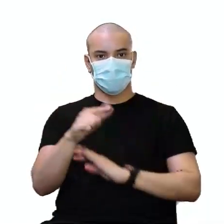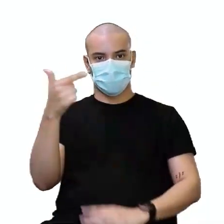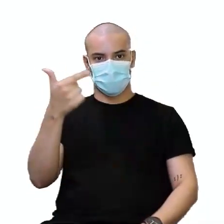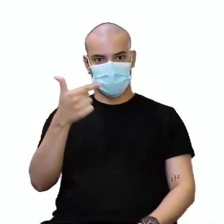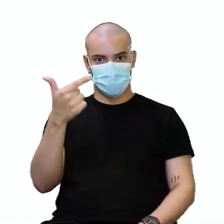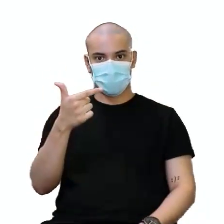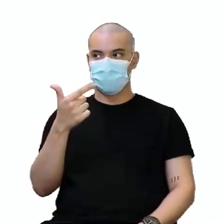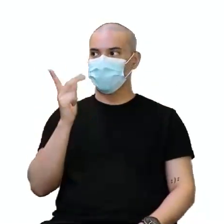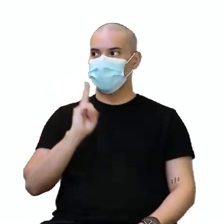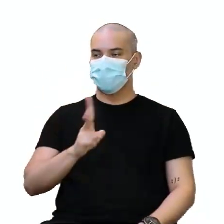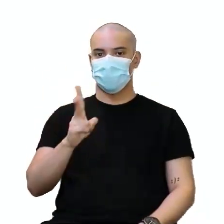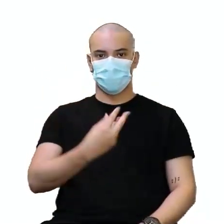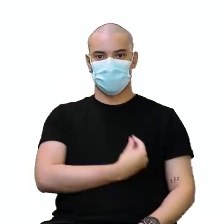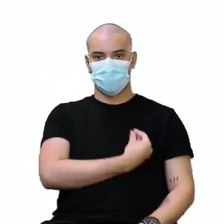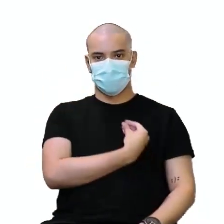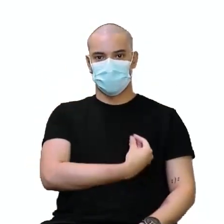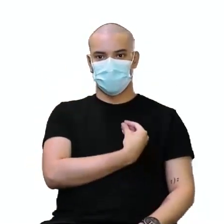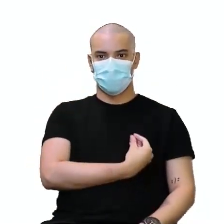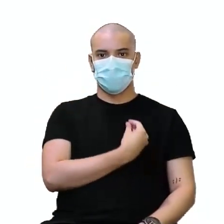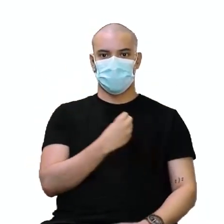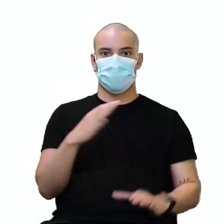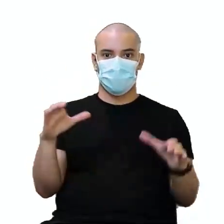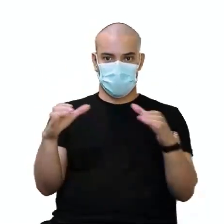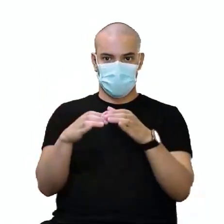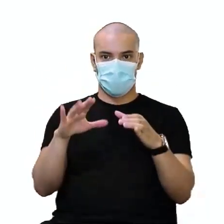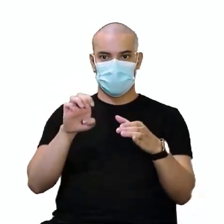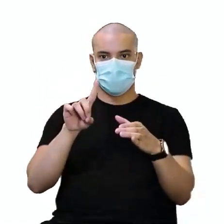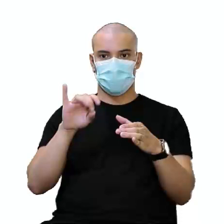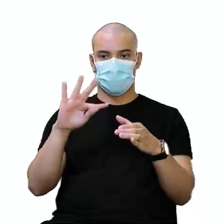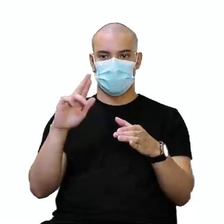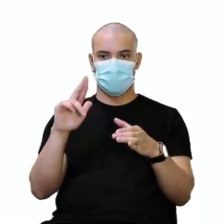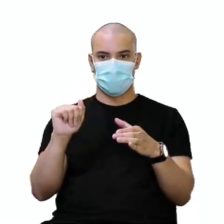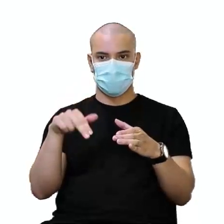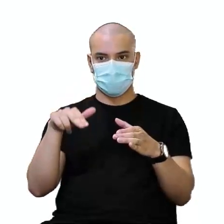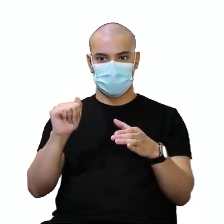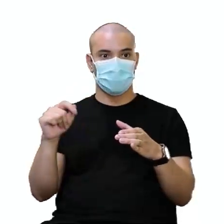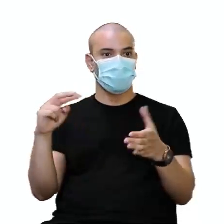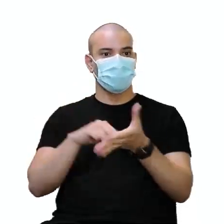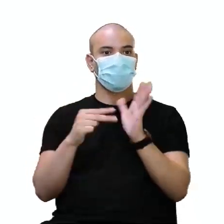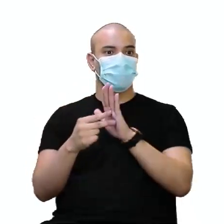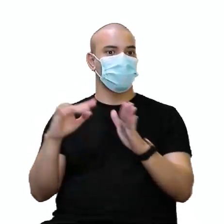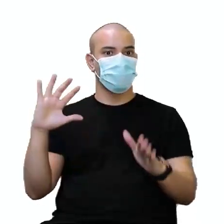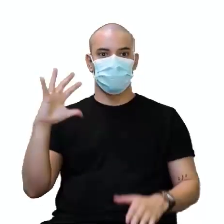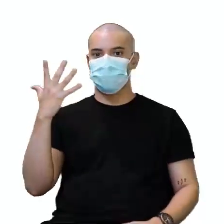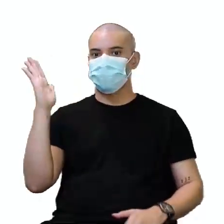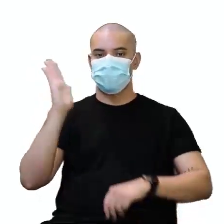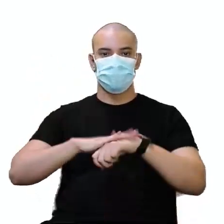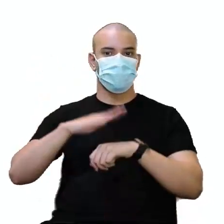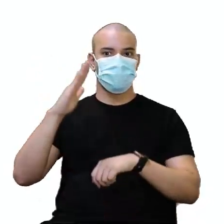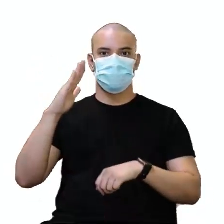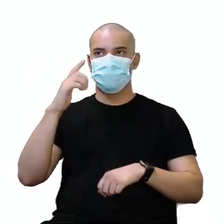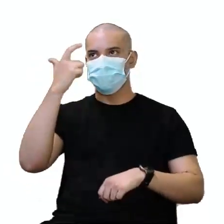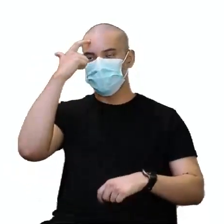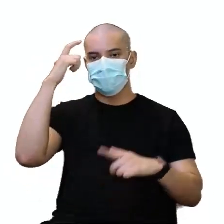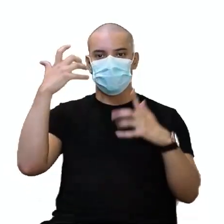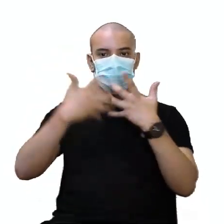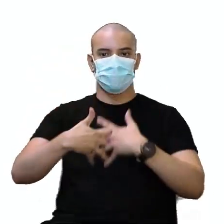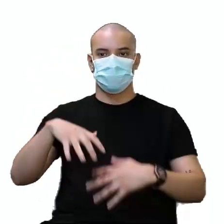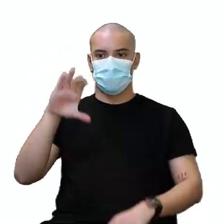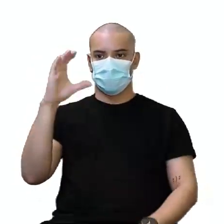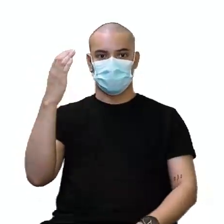2. A preservação da fauna de Ediacara é um dos fenômenos científicos mais intrigantes da ciência.